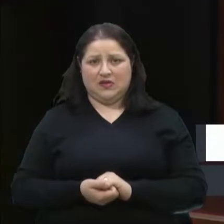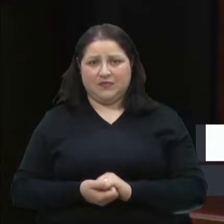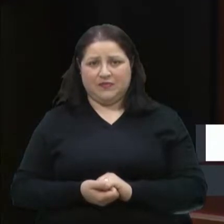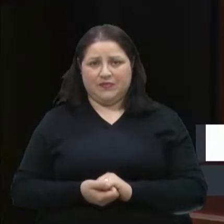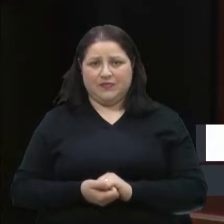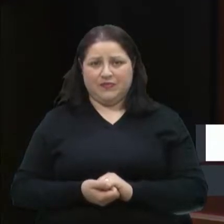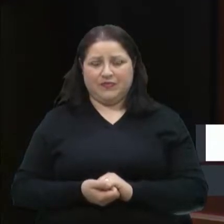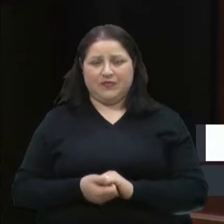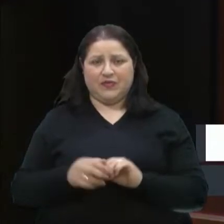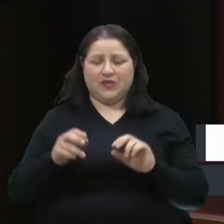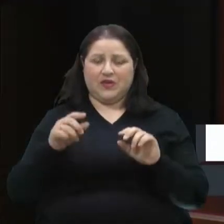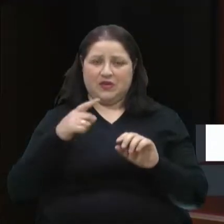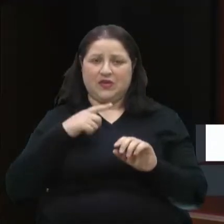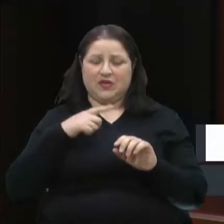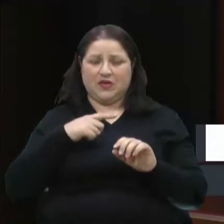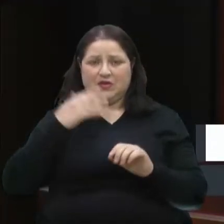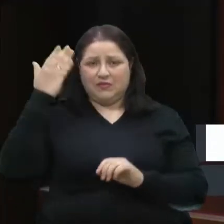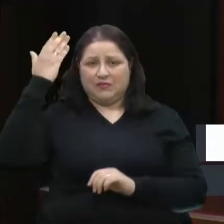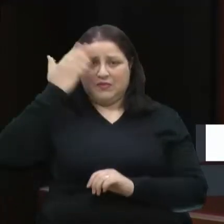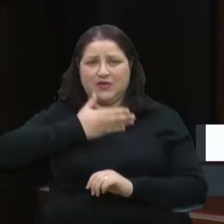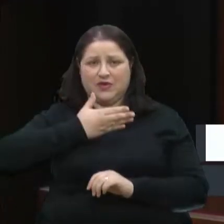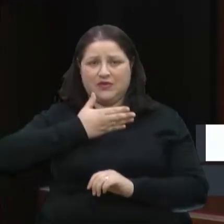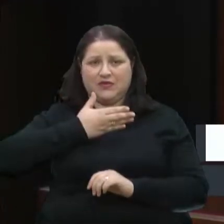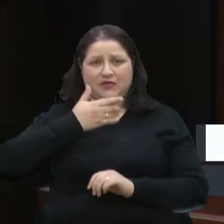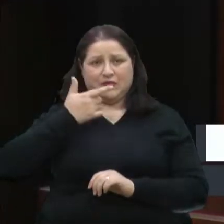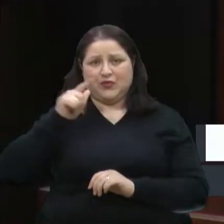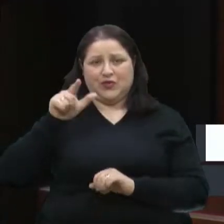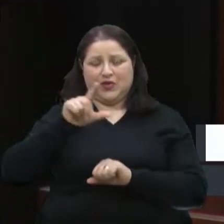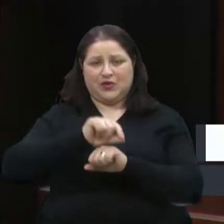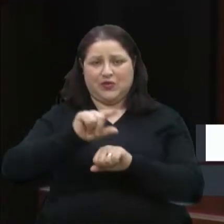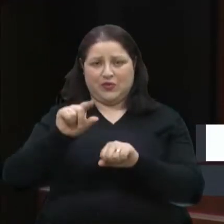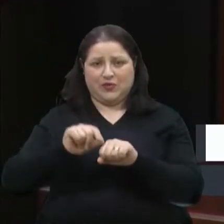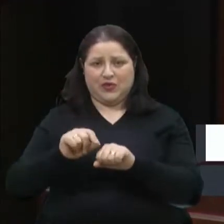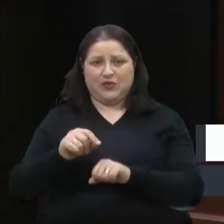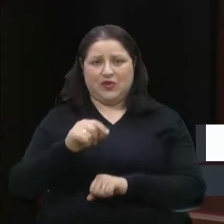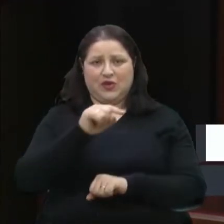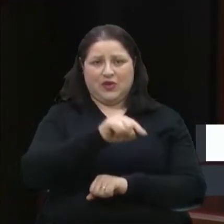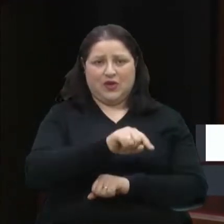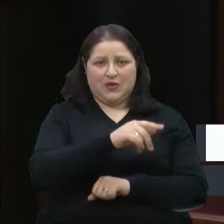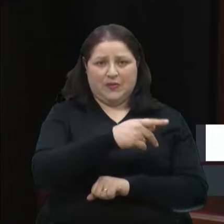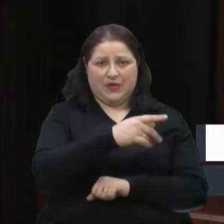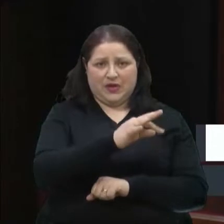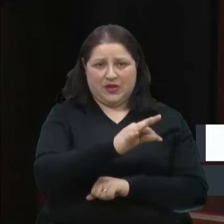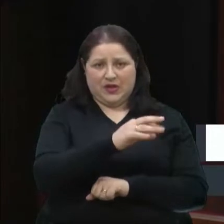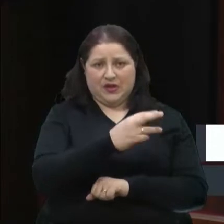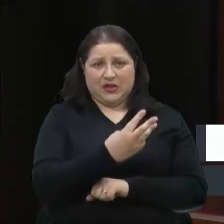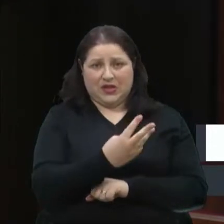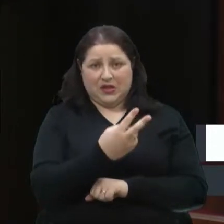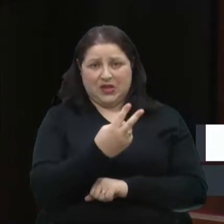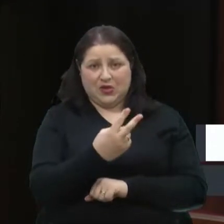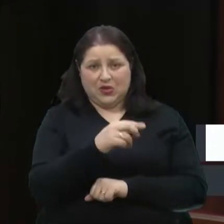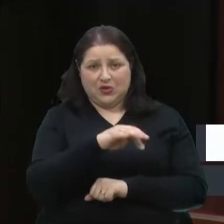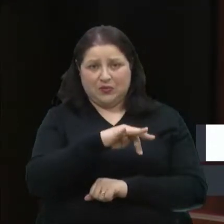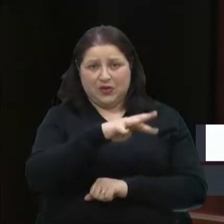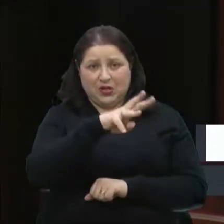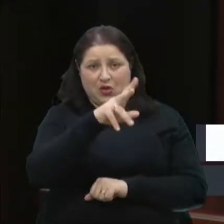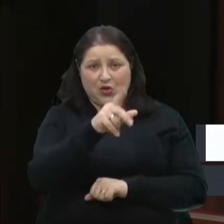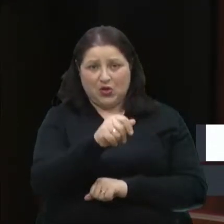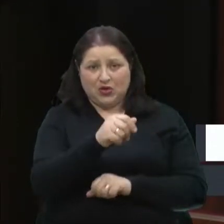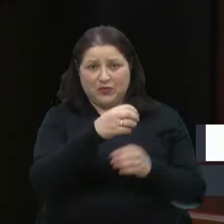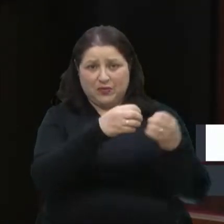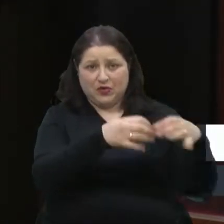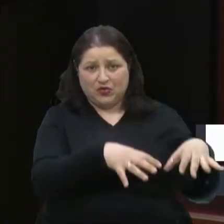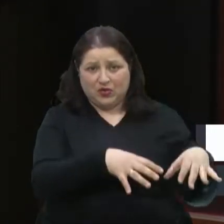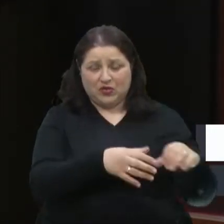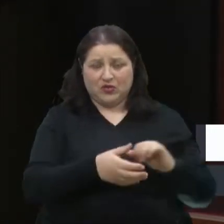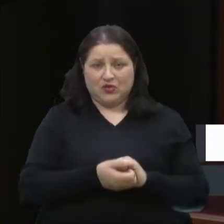Sobre fatos não há argumentos. No governo PT, 32 bilhões de reais de prejuízo. Como?